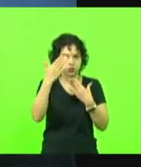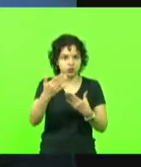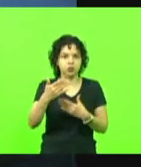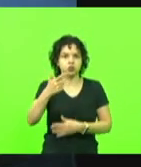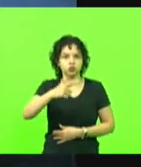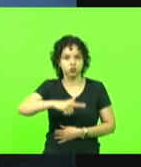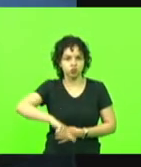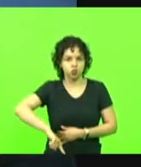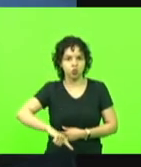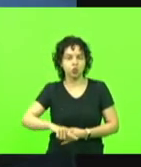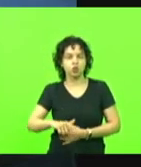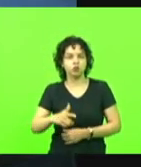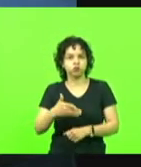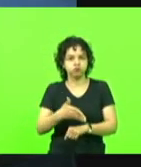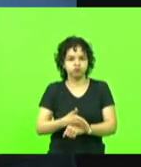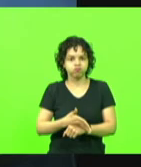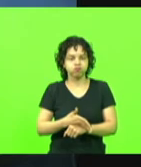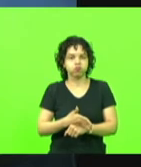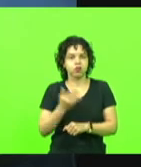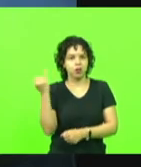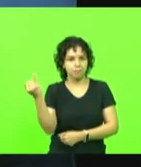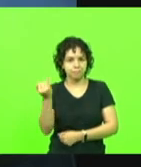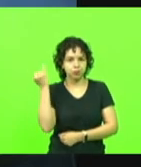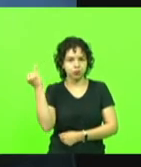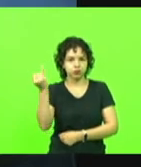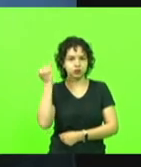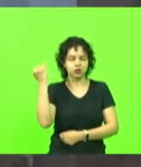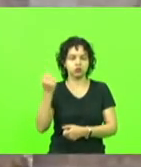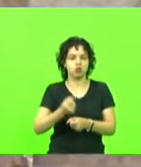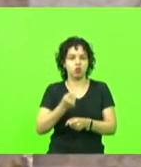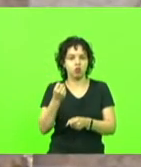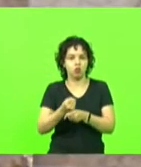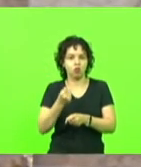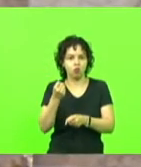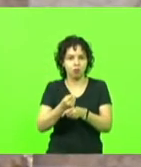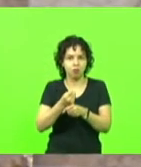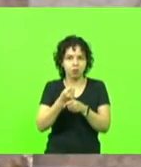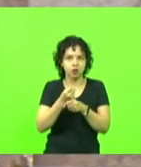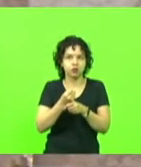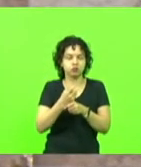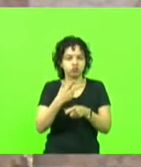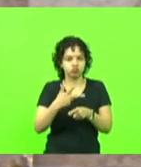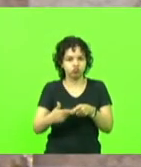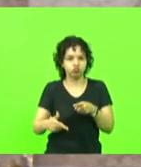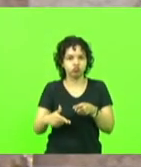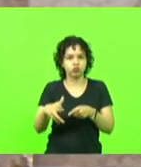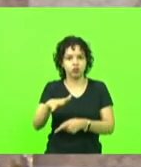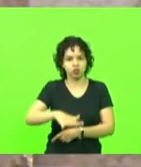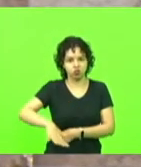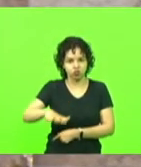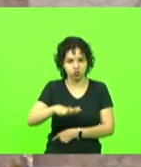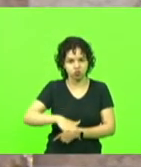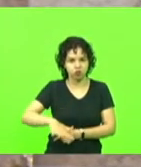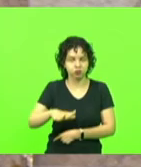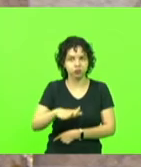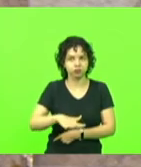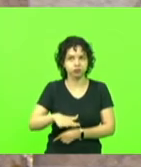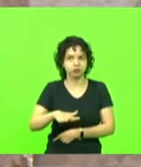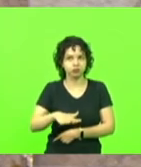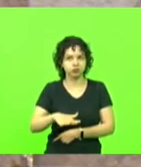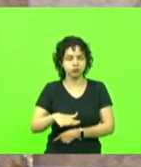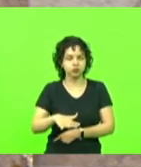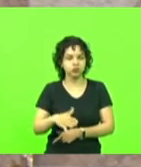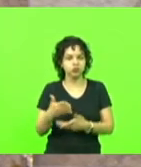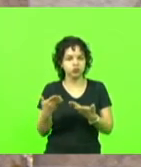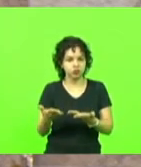vez, reitero aqui a importância dessa obra e a grande conquista da região estampado aí